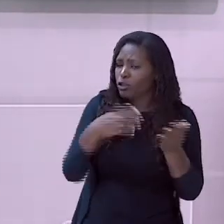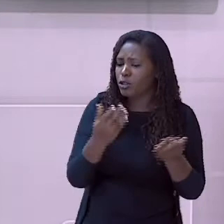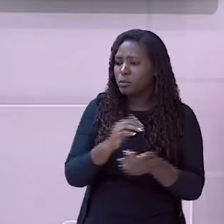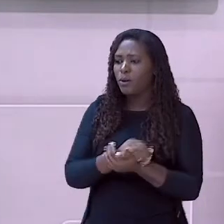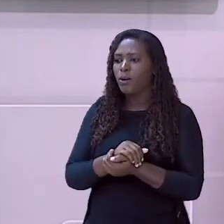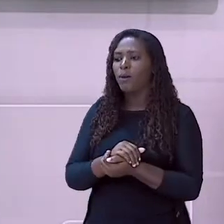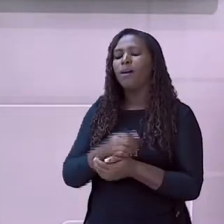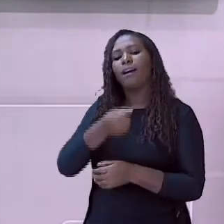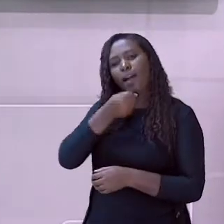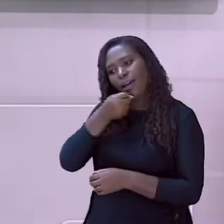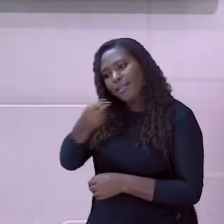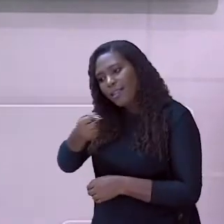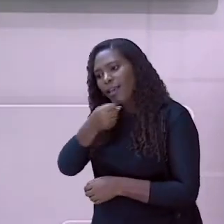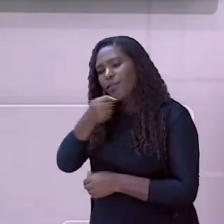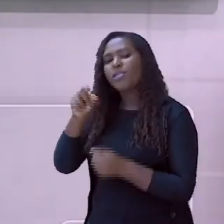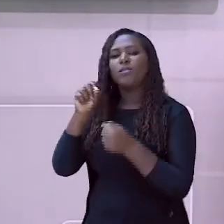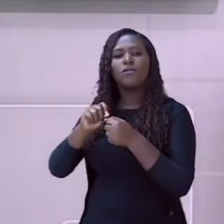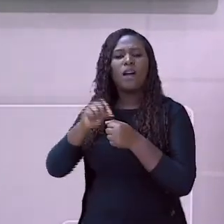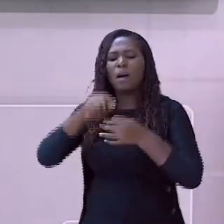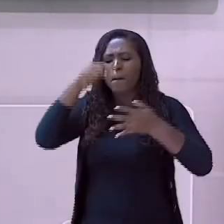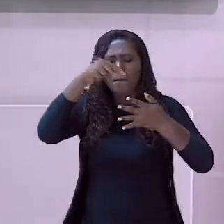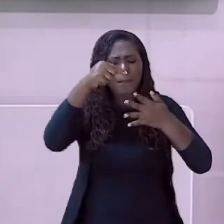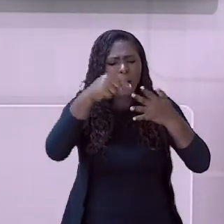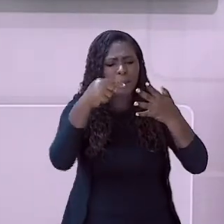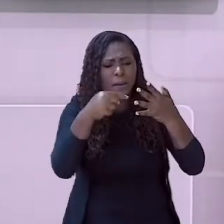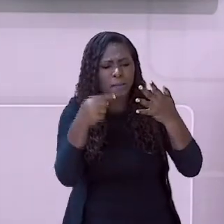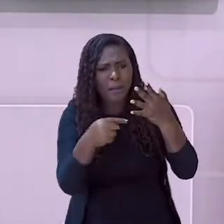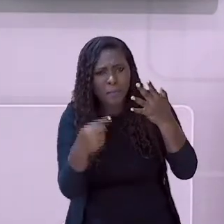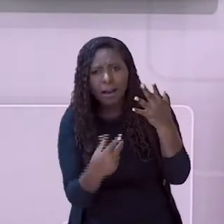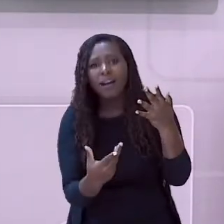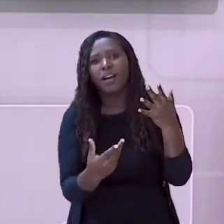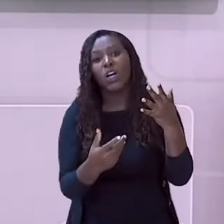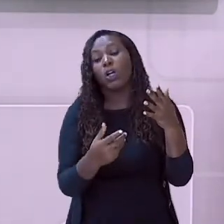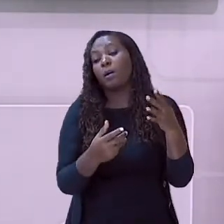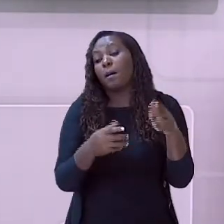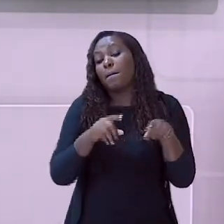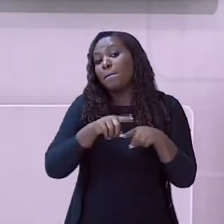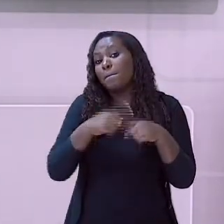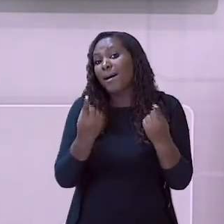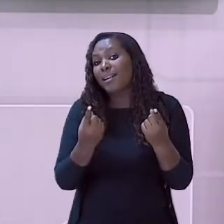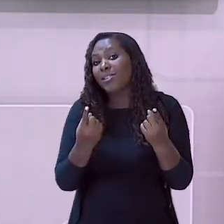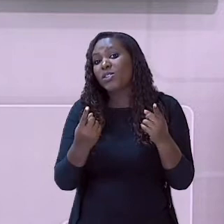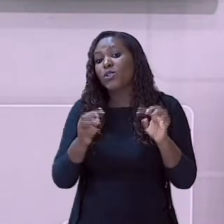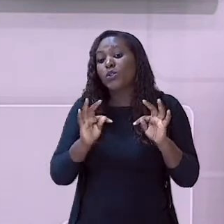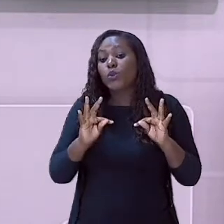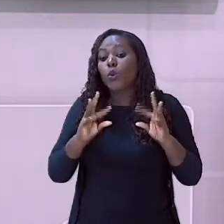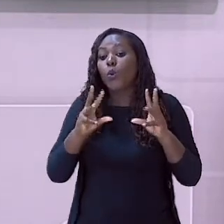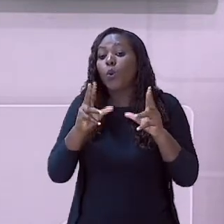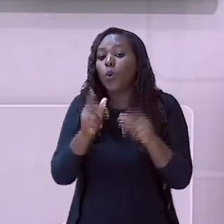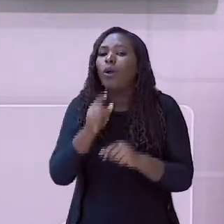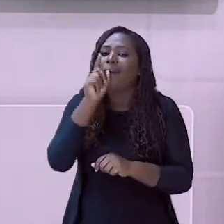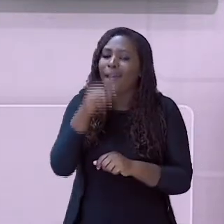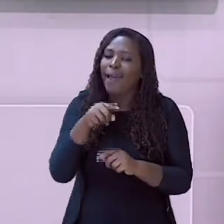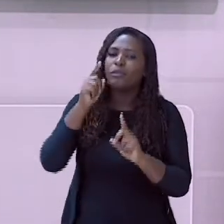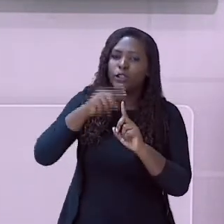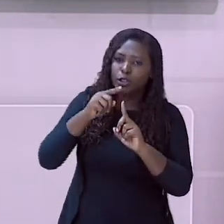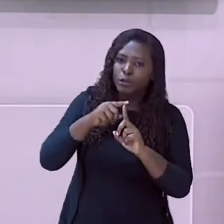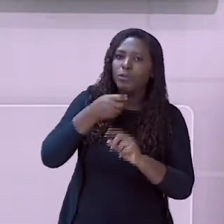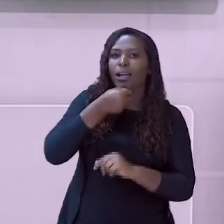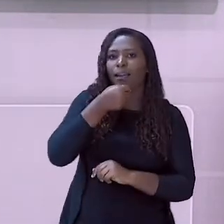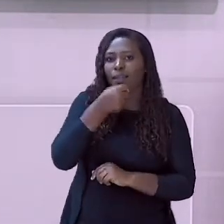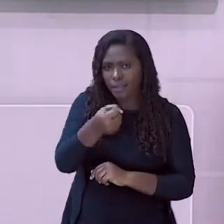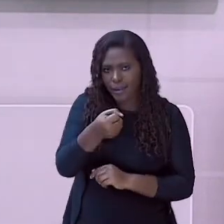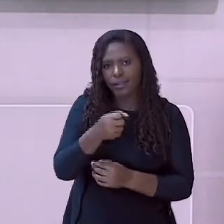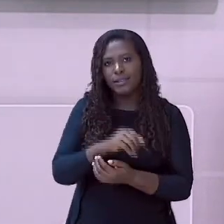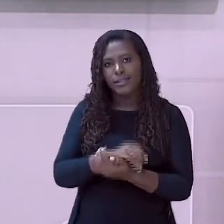entrevistas diferentes, mas todas são entrevistas jornalísticas. Nós temos a